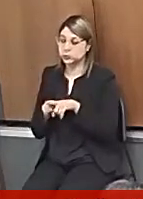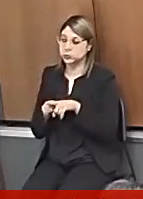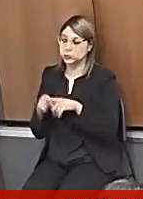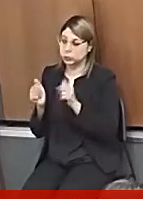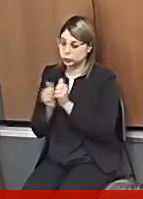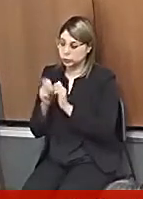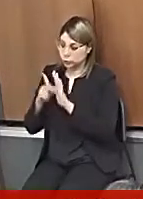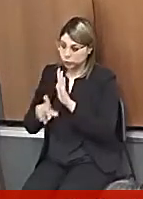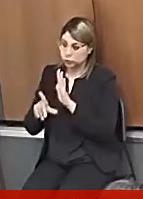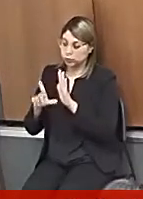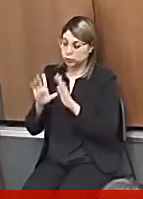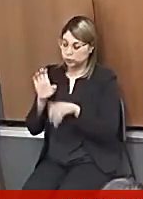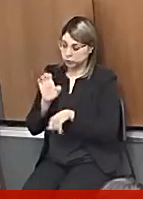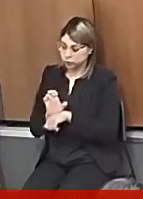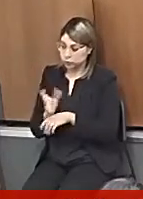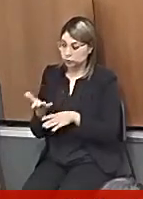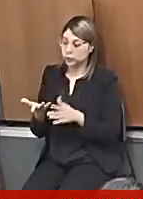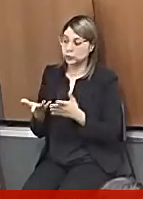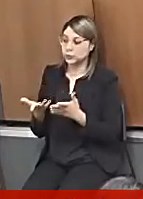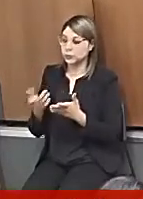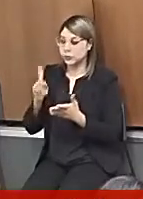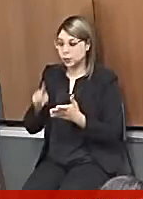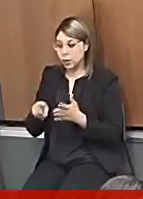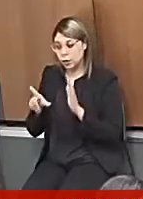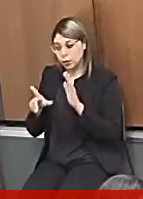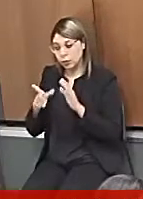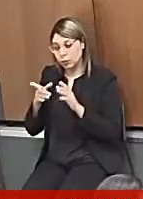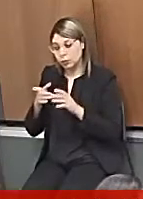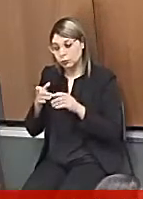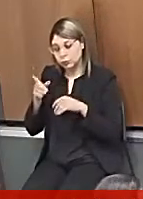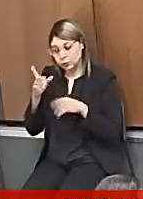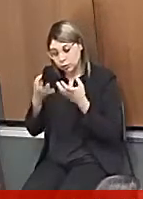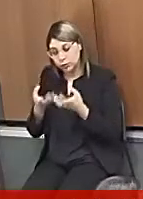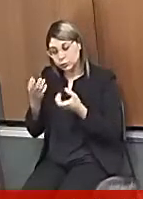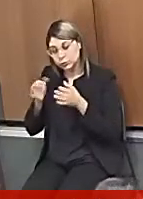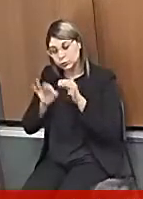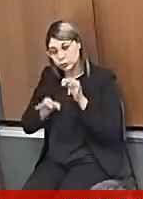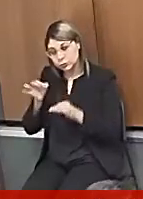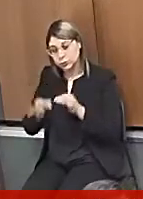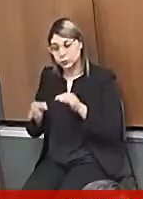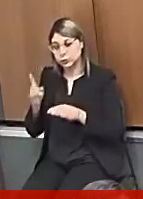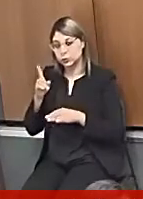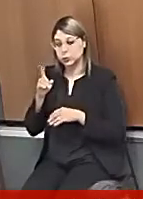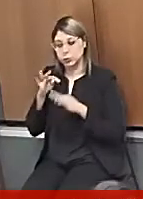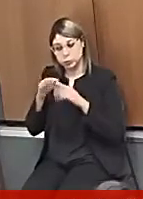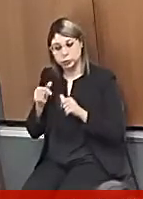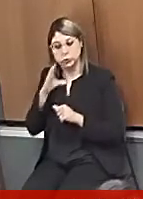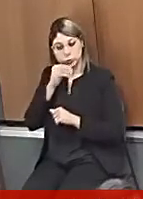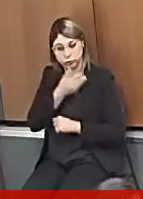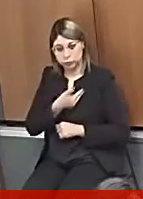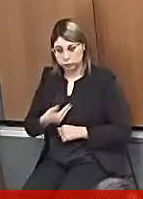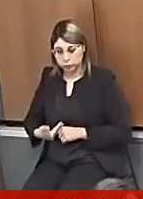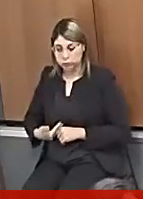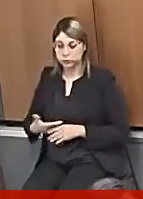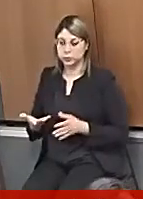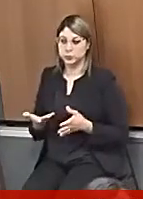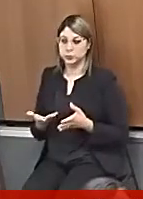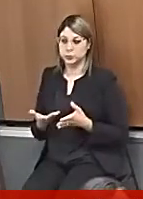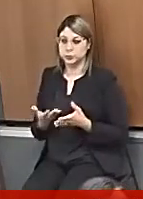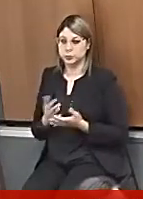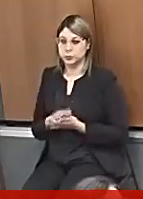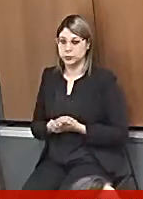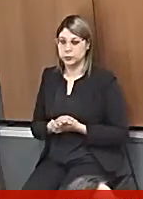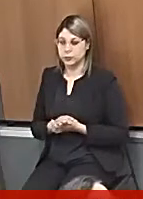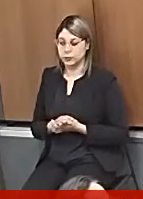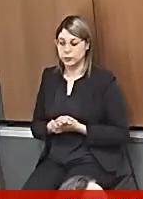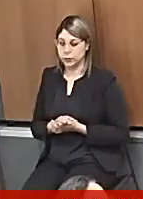eo pedido era também o mesmo desligamento dos é dos servidores no caso é